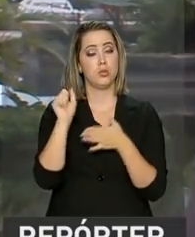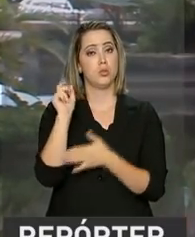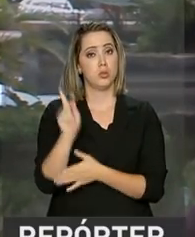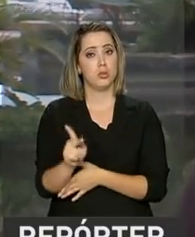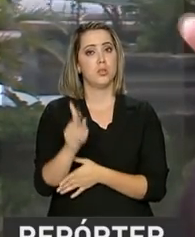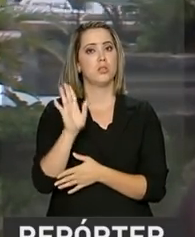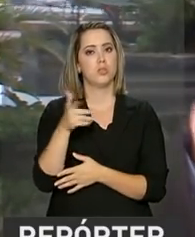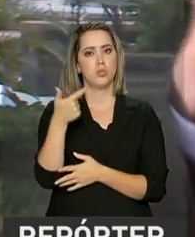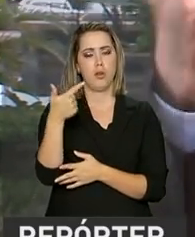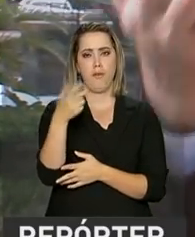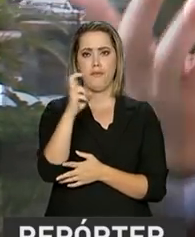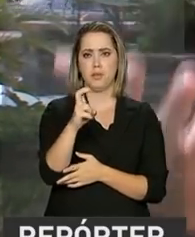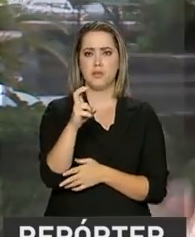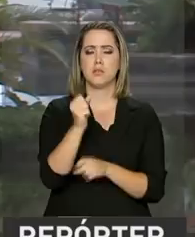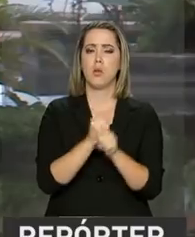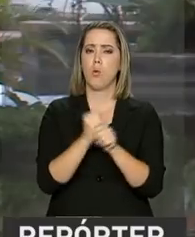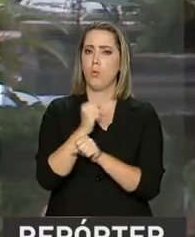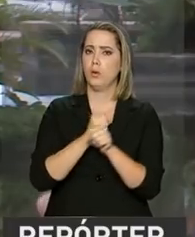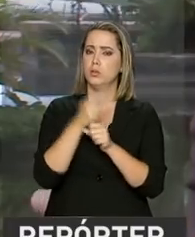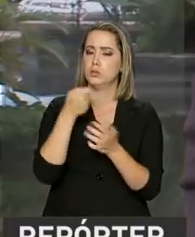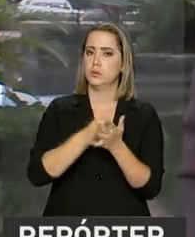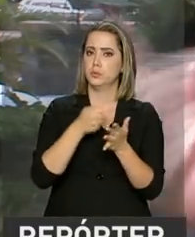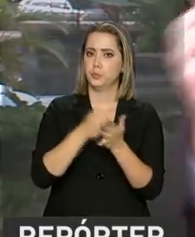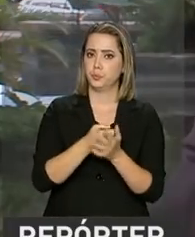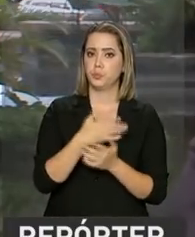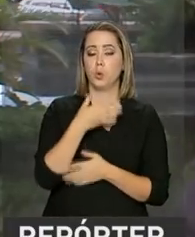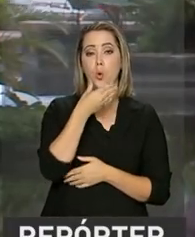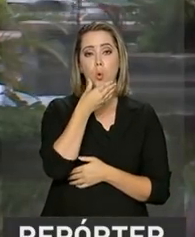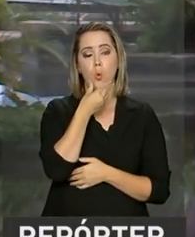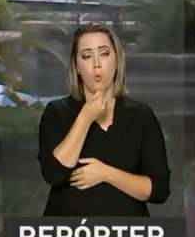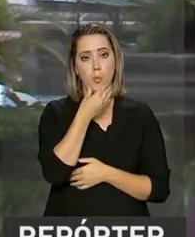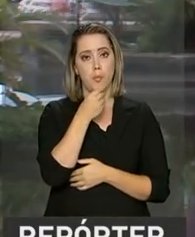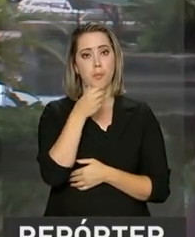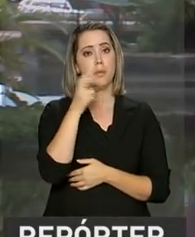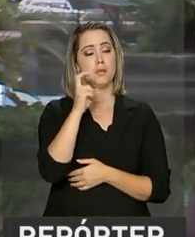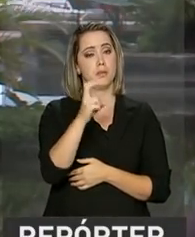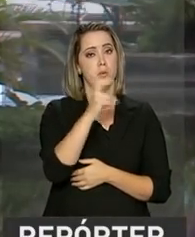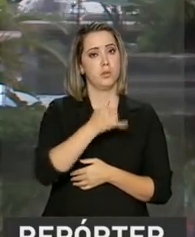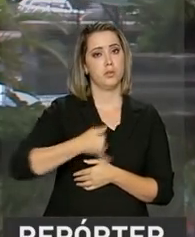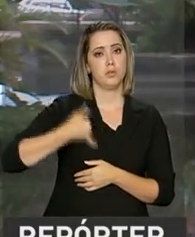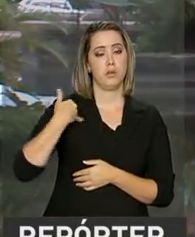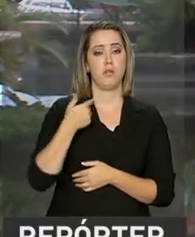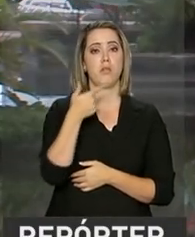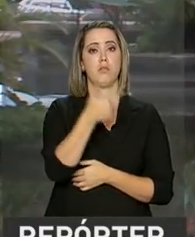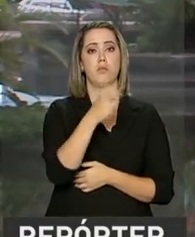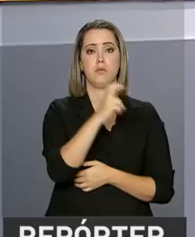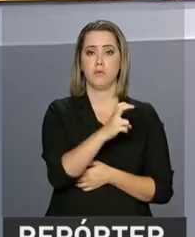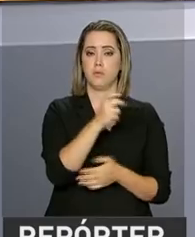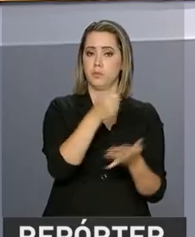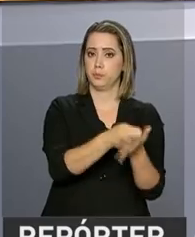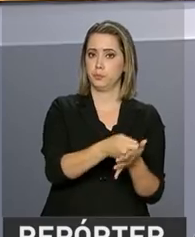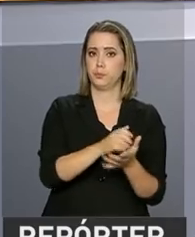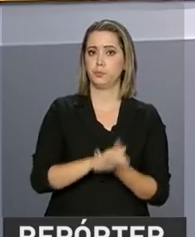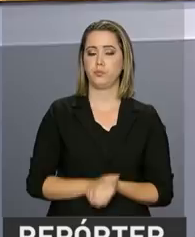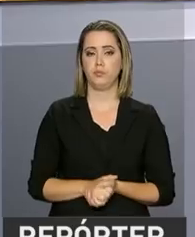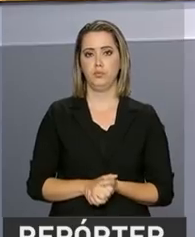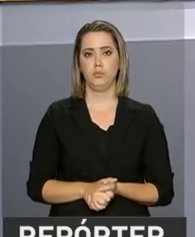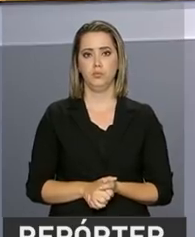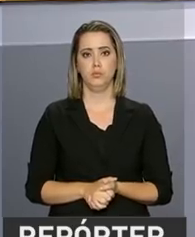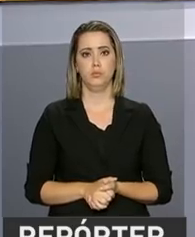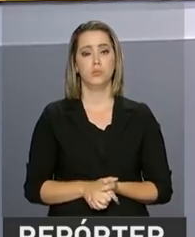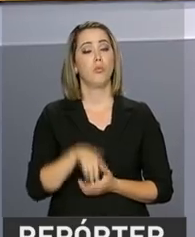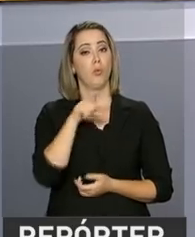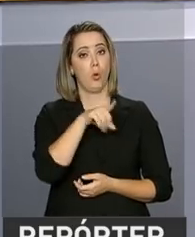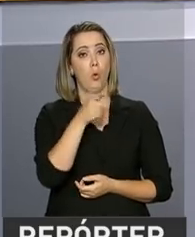anos de contribuição para homens e 55 anos de idade que tiver 25 anos de contribuição o zé roberto